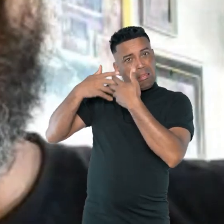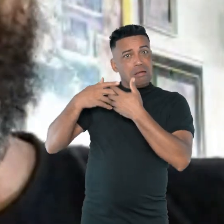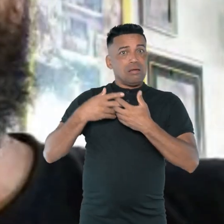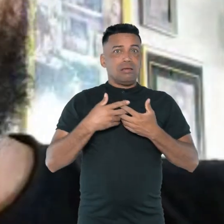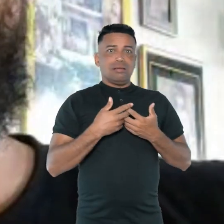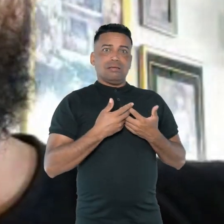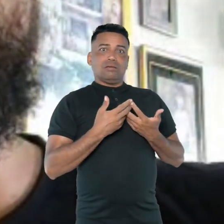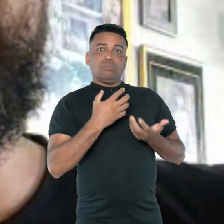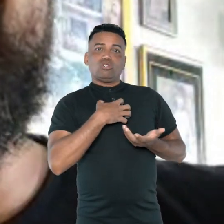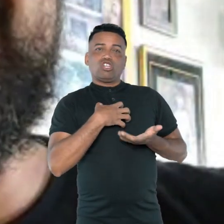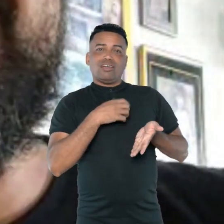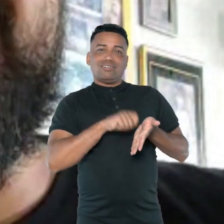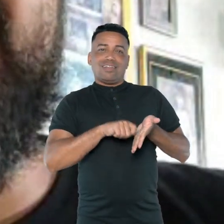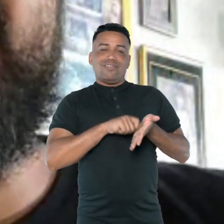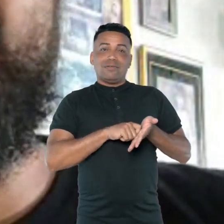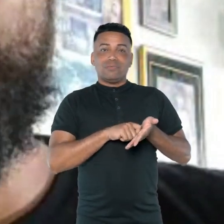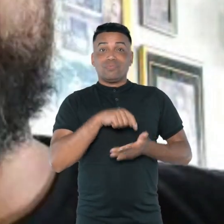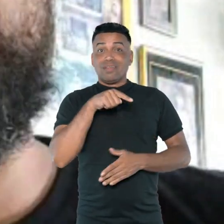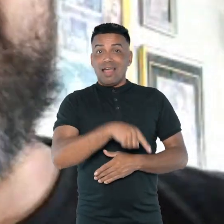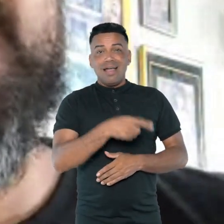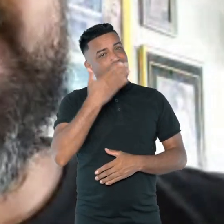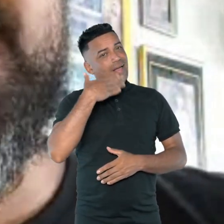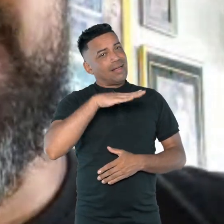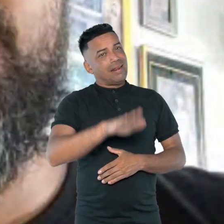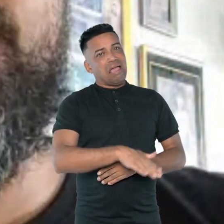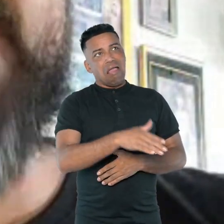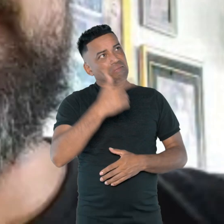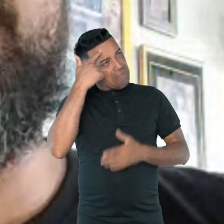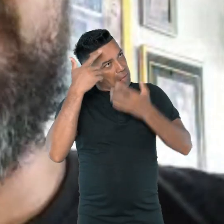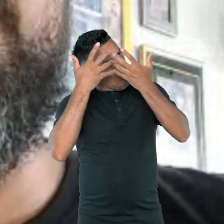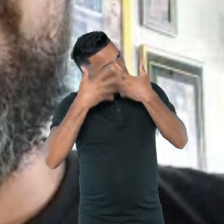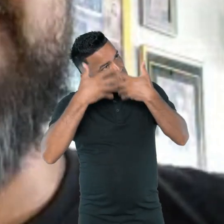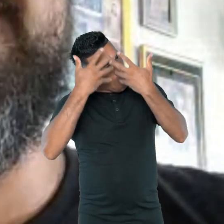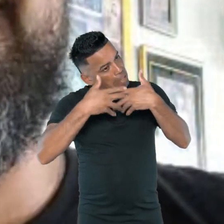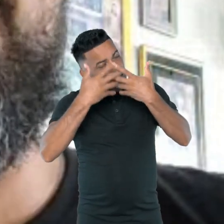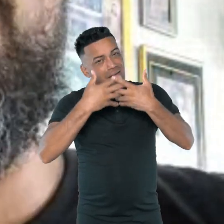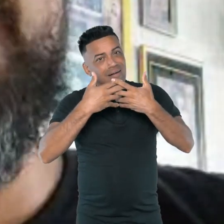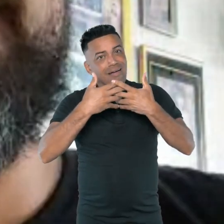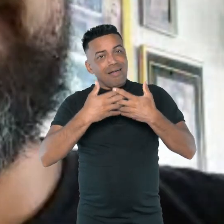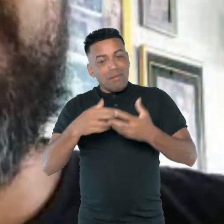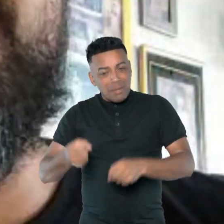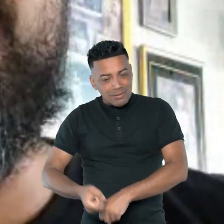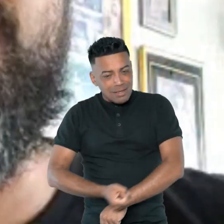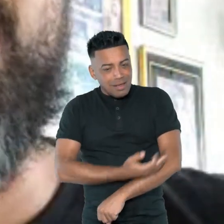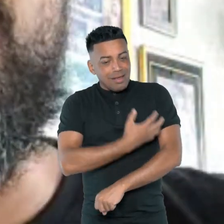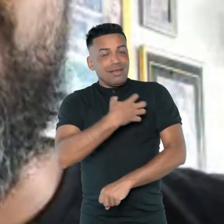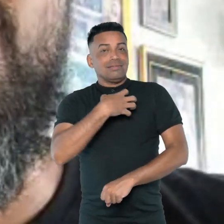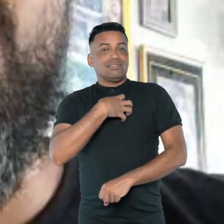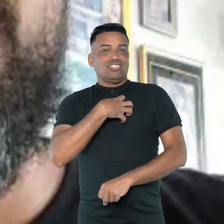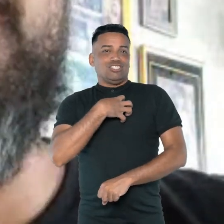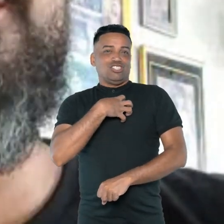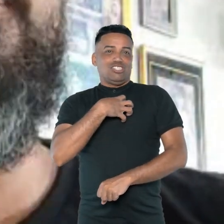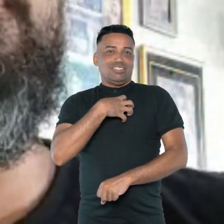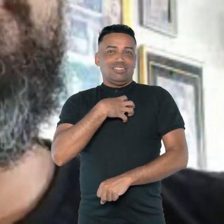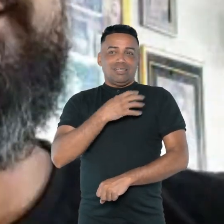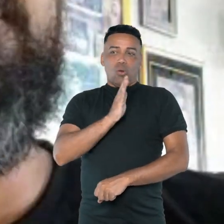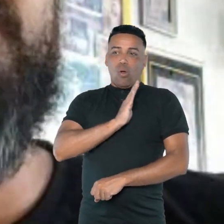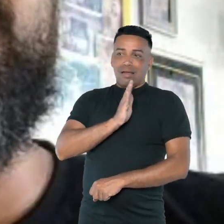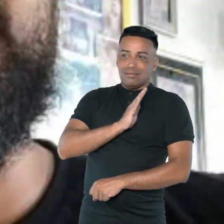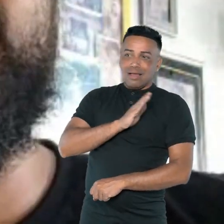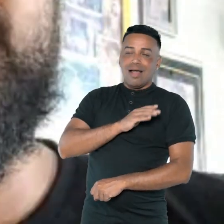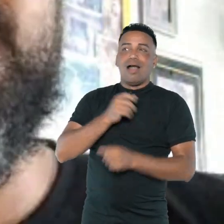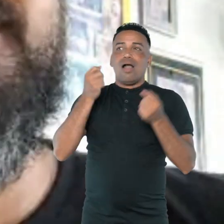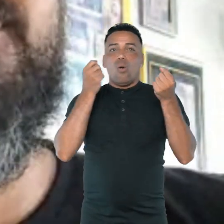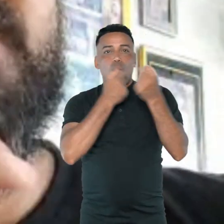escrevi? E a criança, ela não racionaliza, né? Passa pelo coração, passa pelo humor,